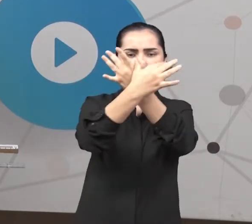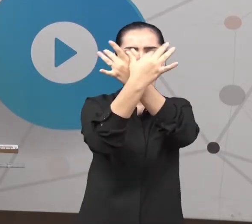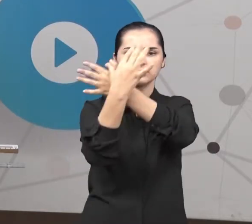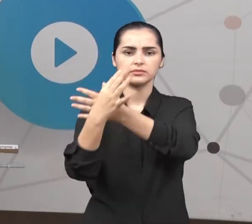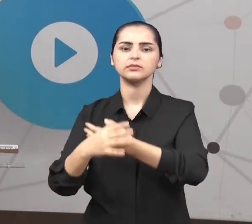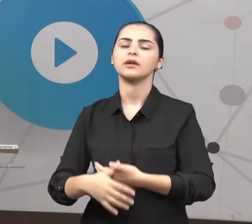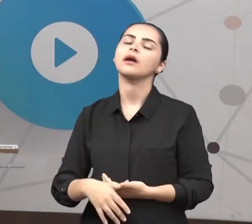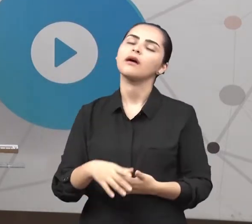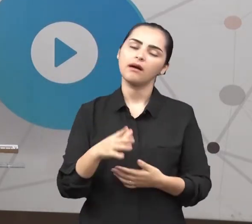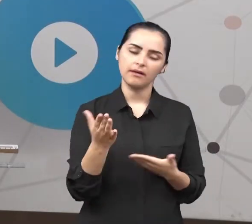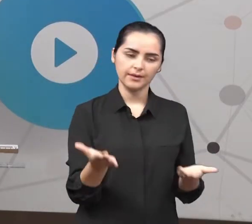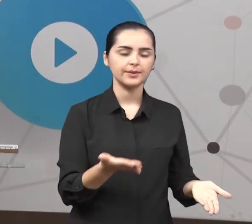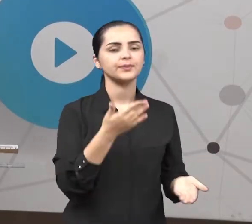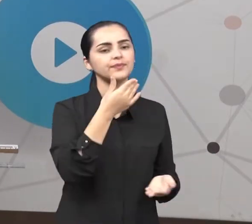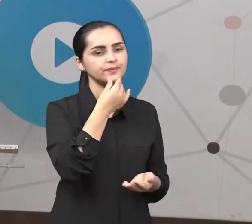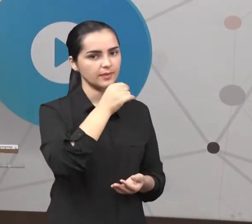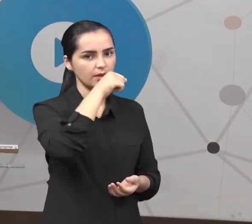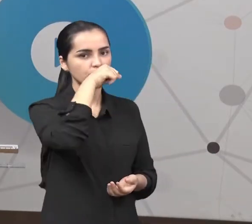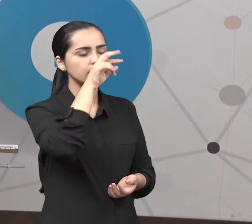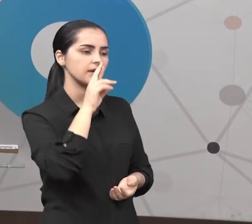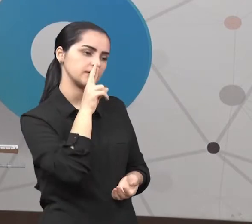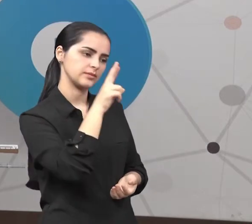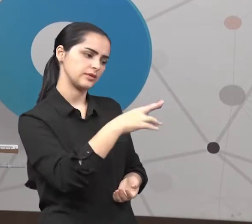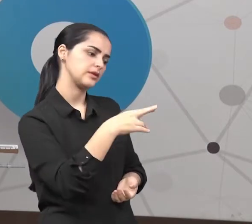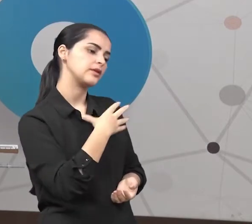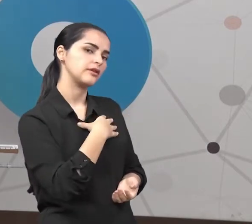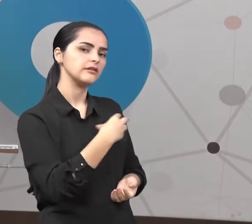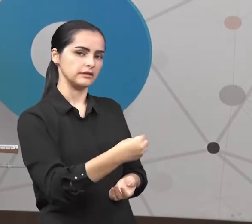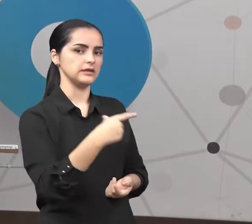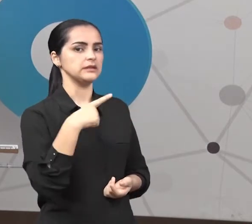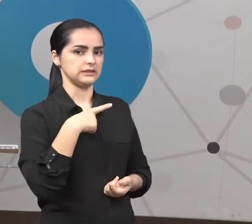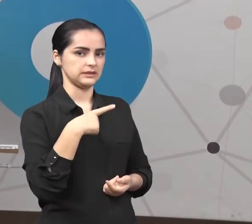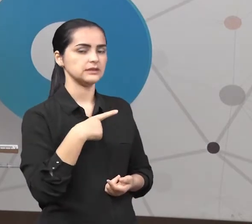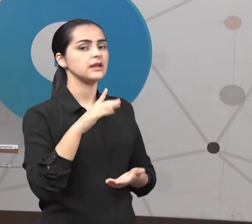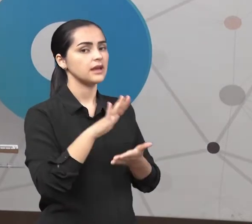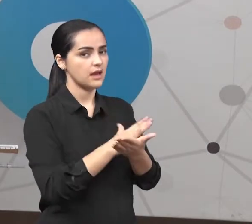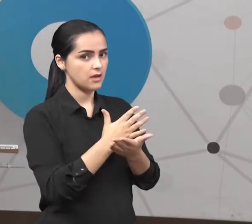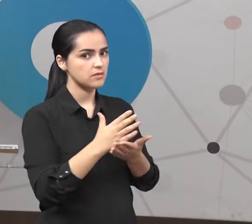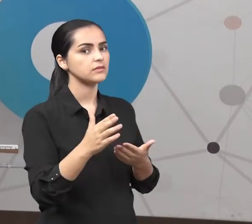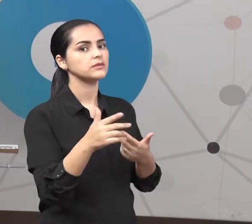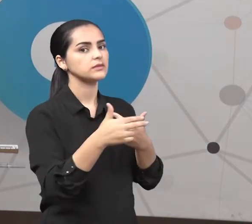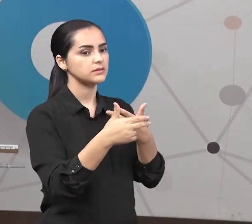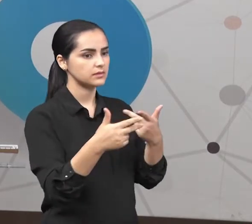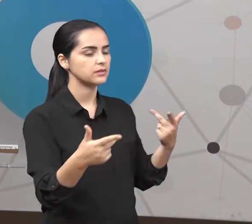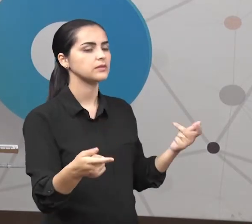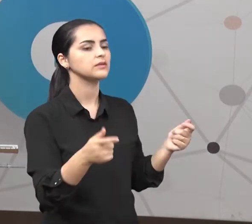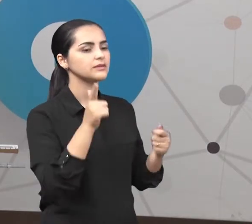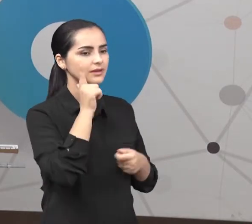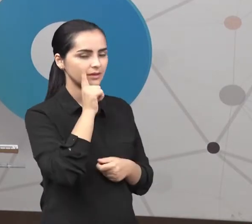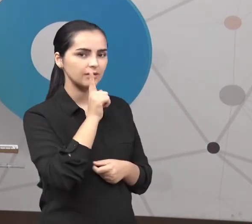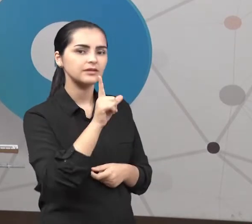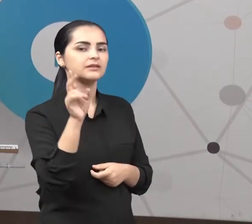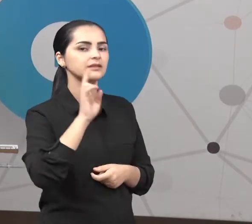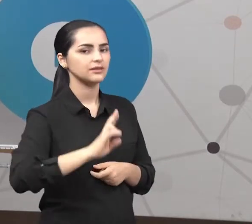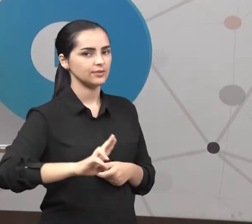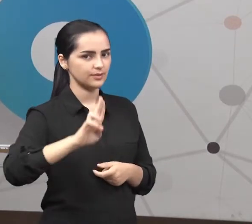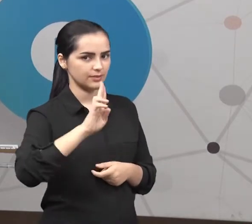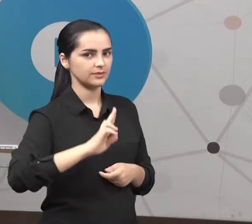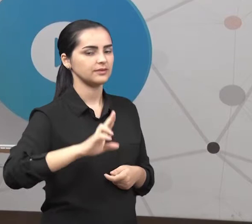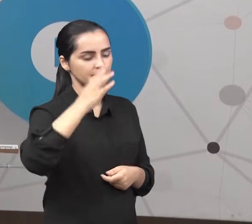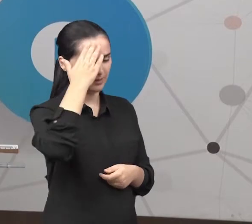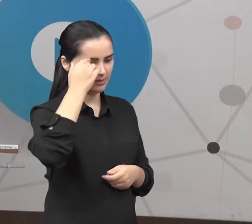Então seu pai disse: "Filho, temos alguns objetos que nós podemos usar